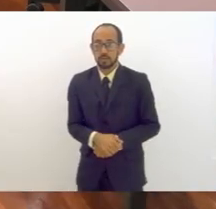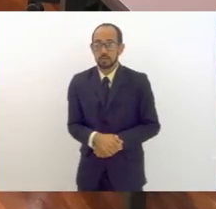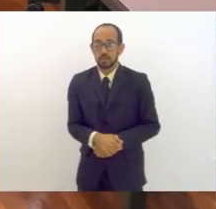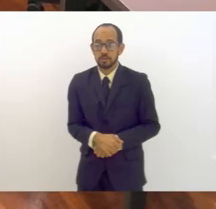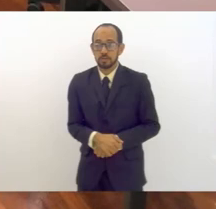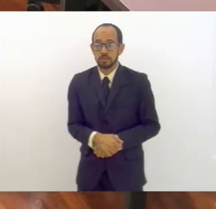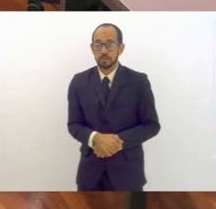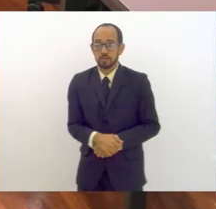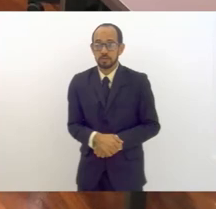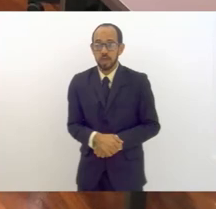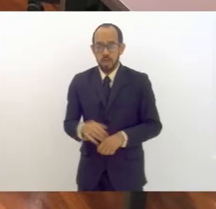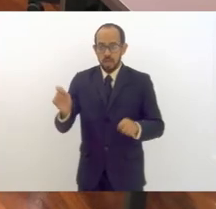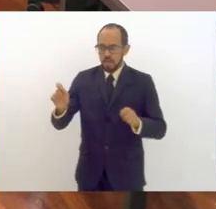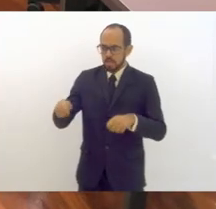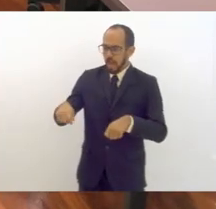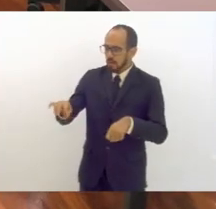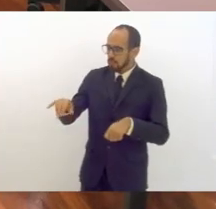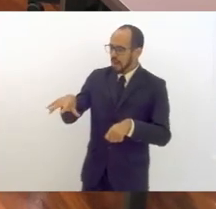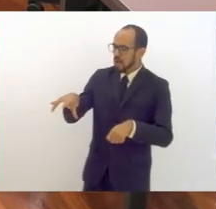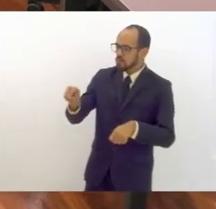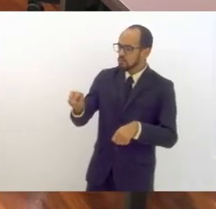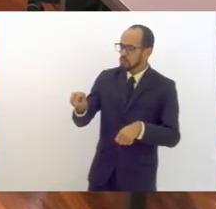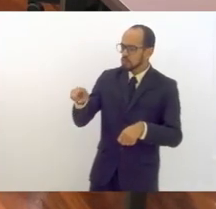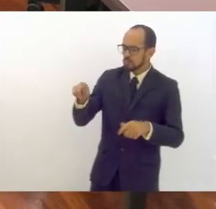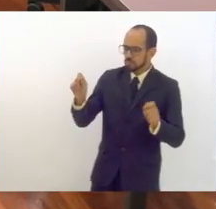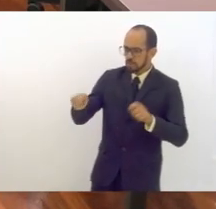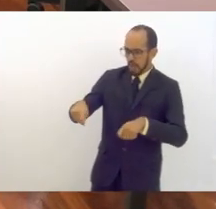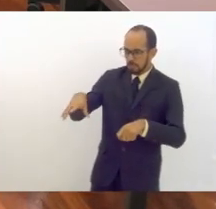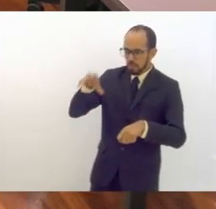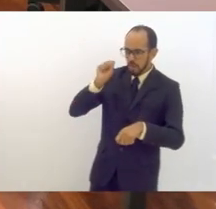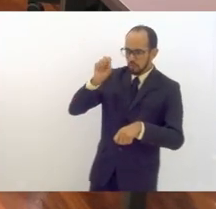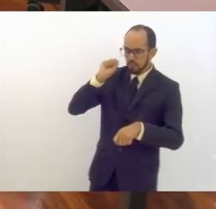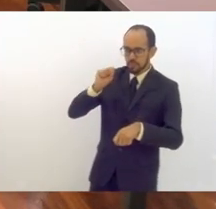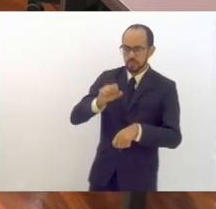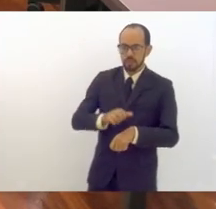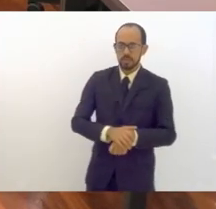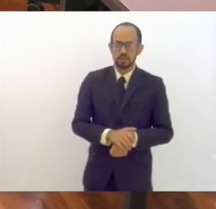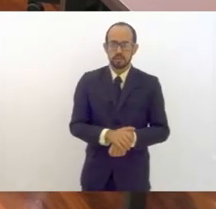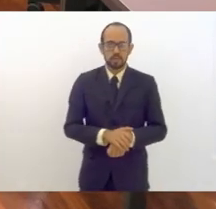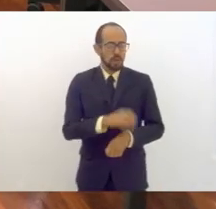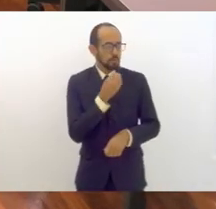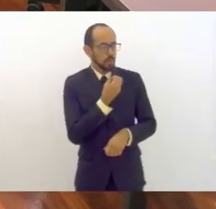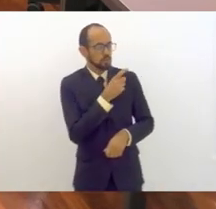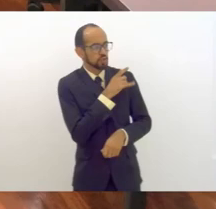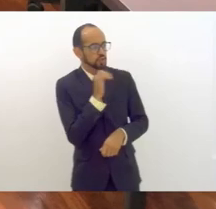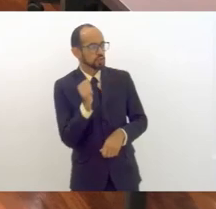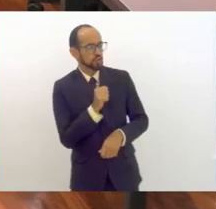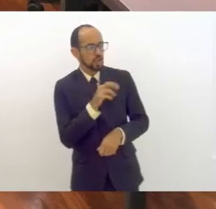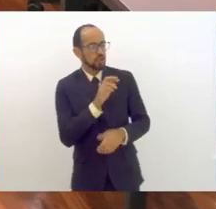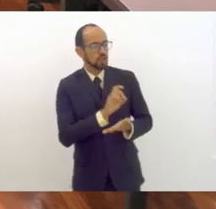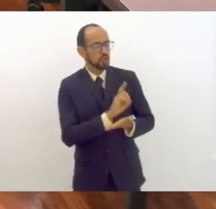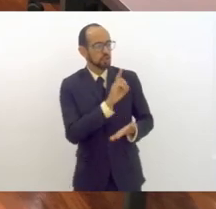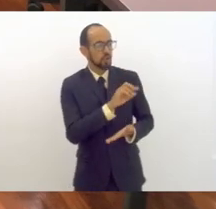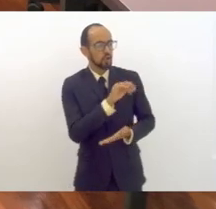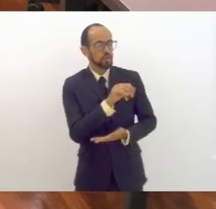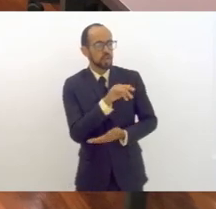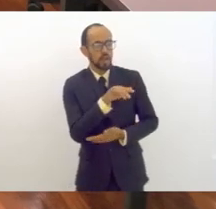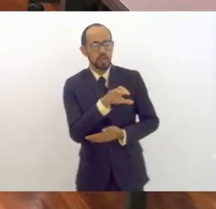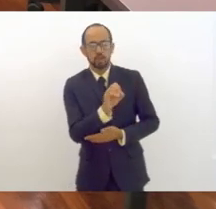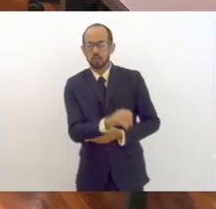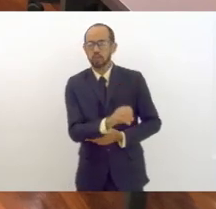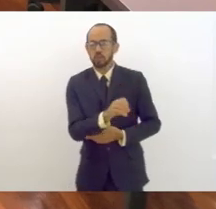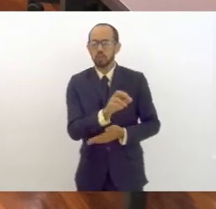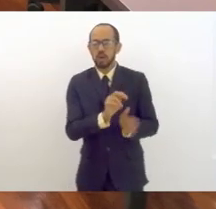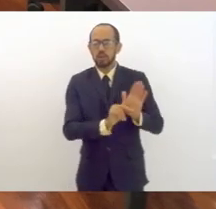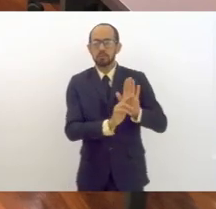Oi, Flávio, consigo te ouvir sim. Eu, Flávio. Já bom dia, Flávio. Bom dia, doutor Rogério. Bom dia, os representantes da SEDUC.